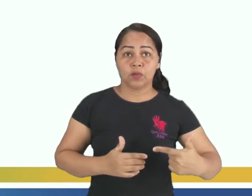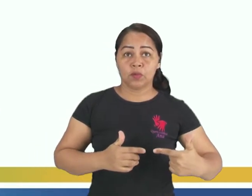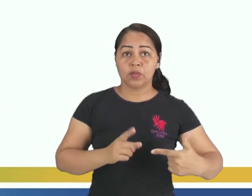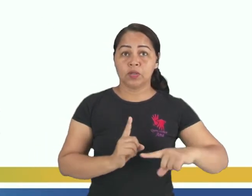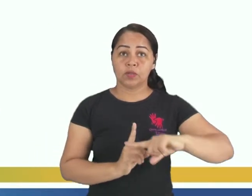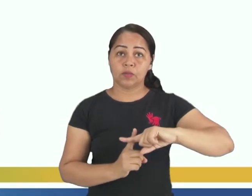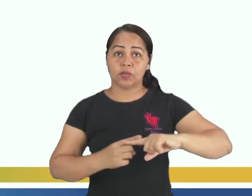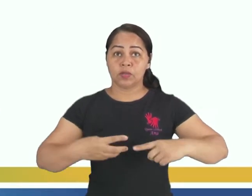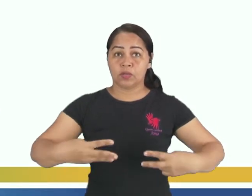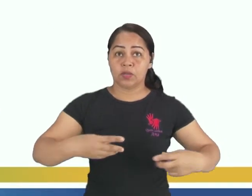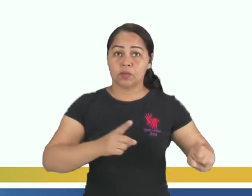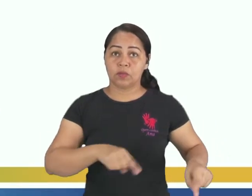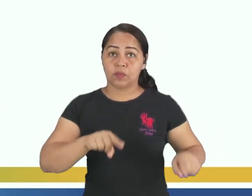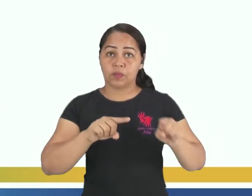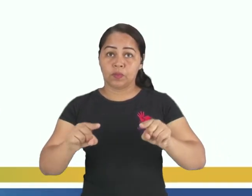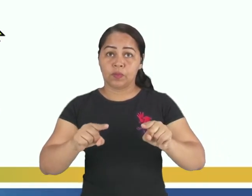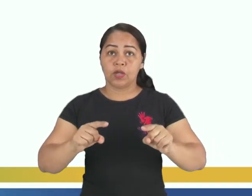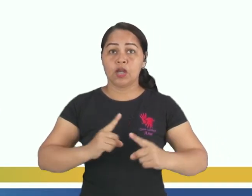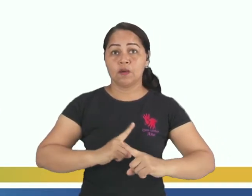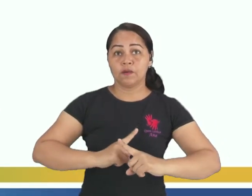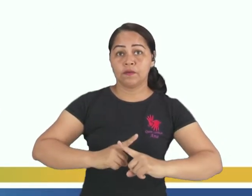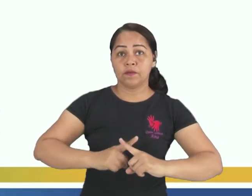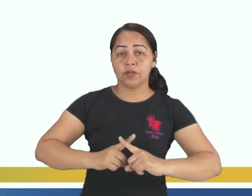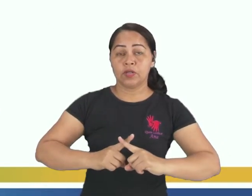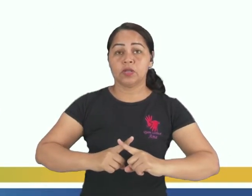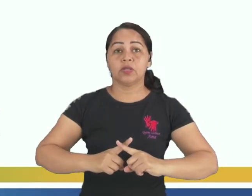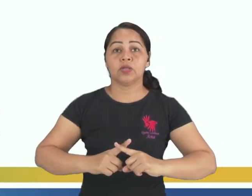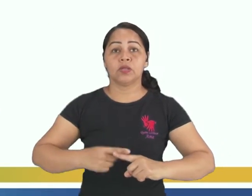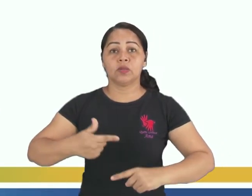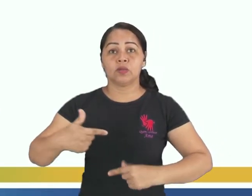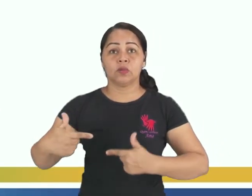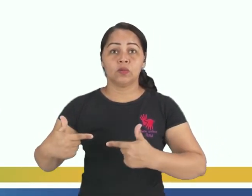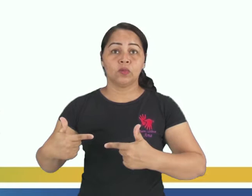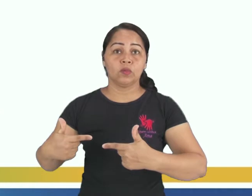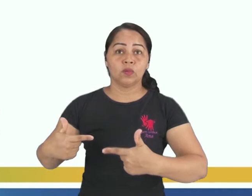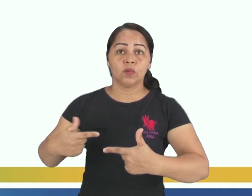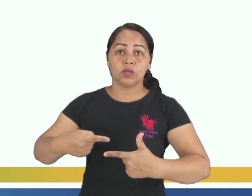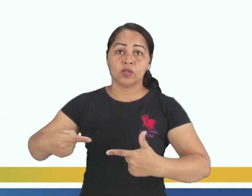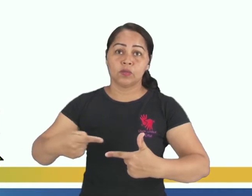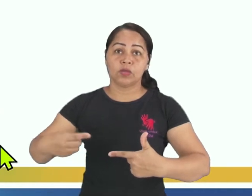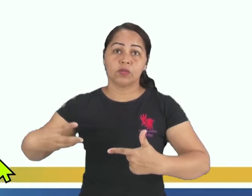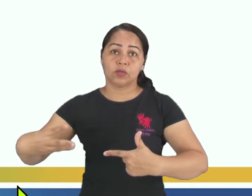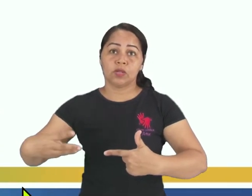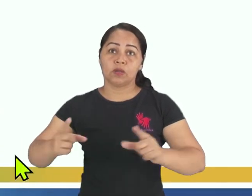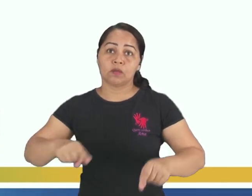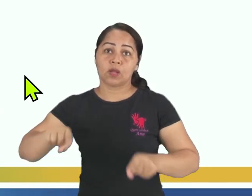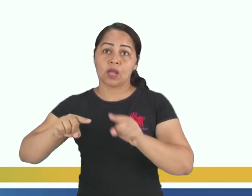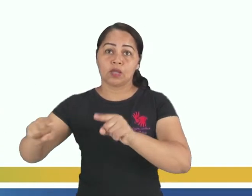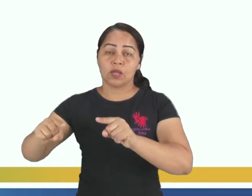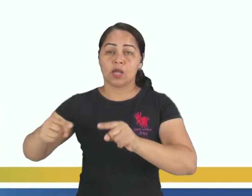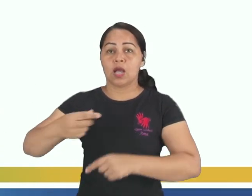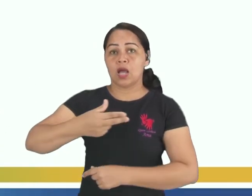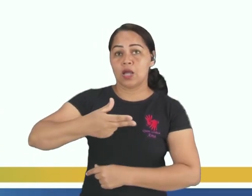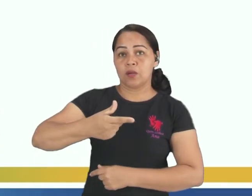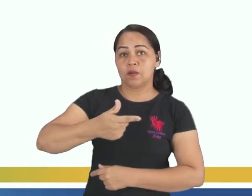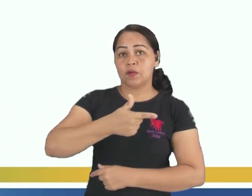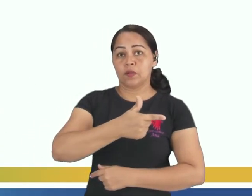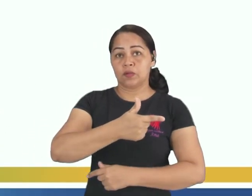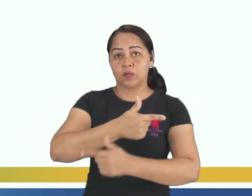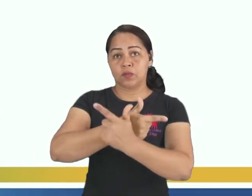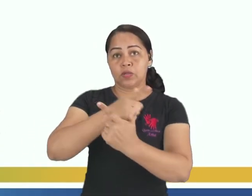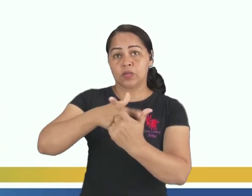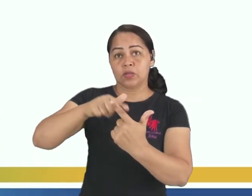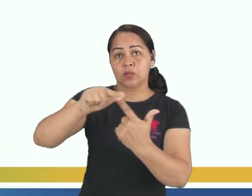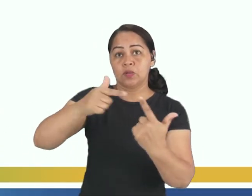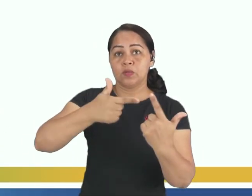direto esse valor aqui, ó. 2 menos 3 é como se o A fosse 2 e o B fosse 3, né? Aí fica 2 menos 3. 2 menos 3 dá menos